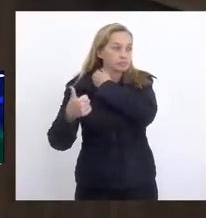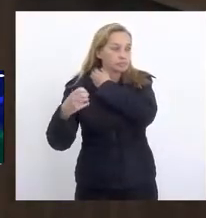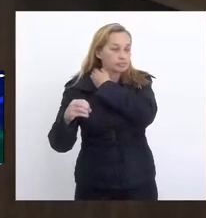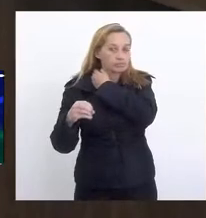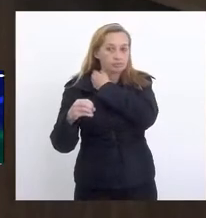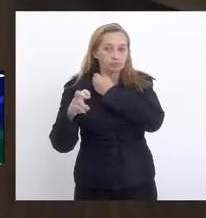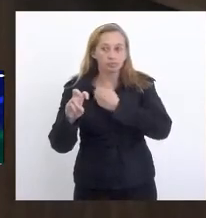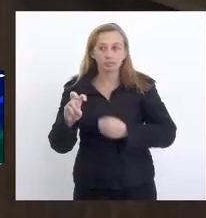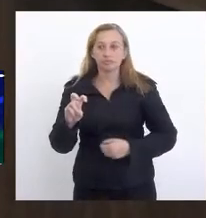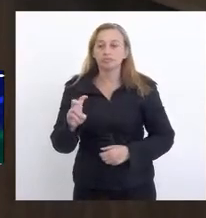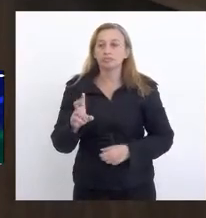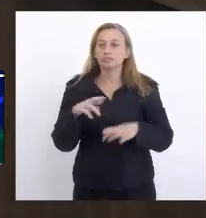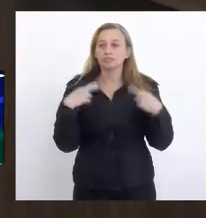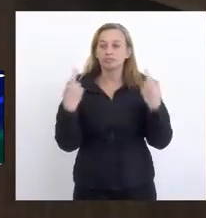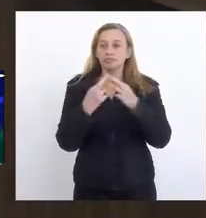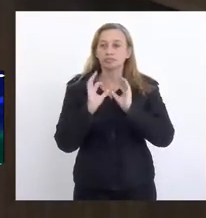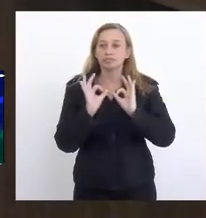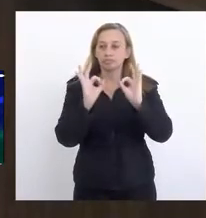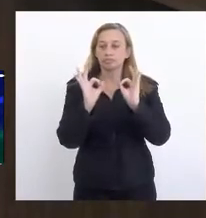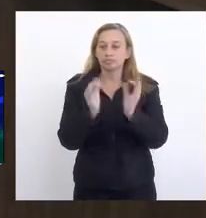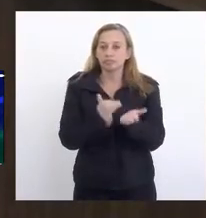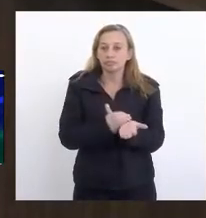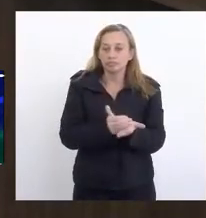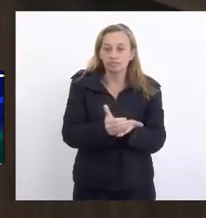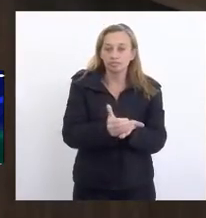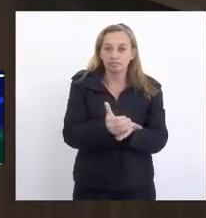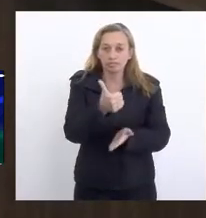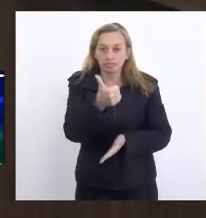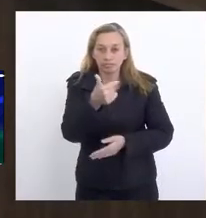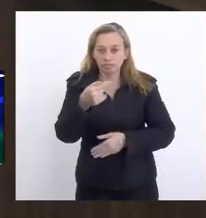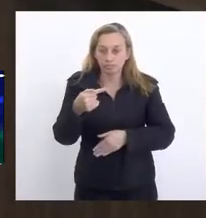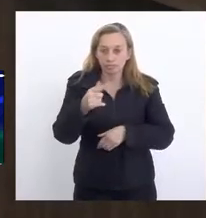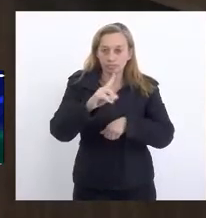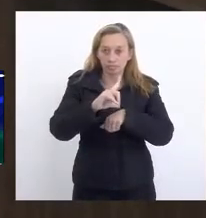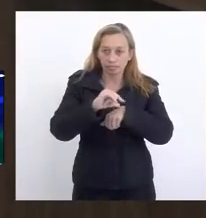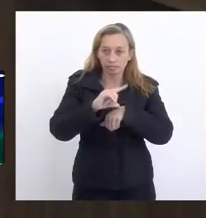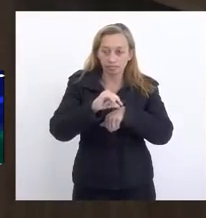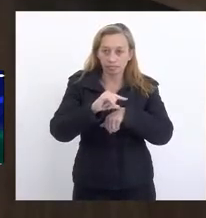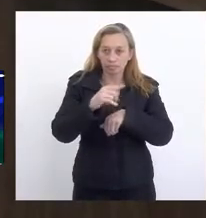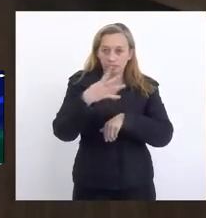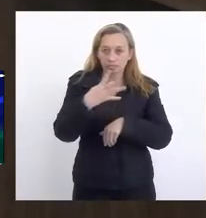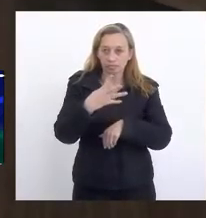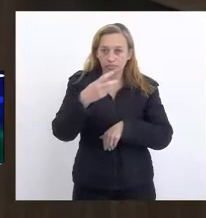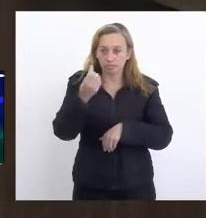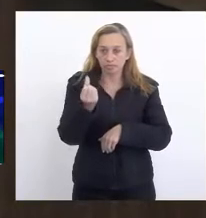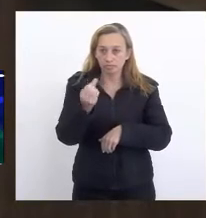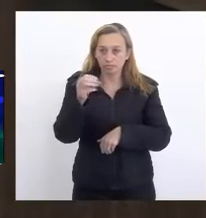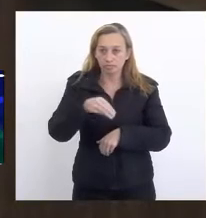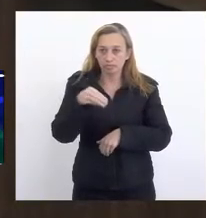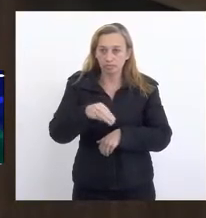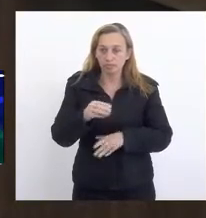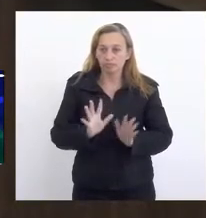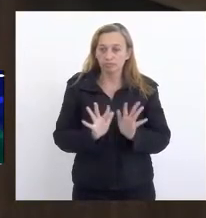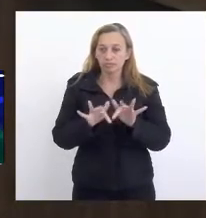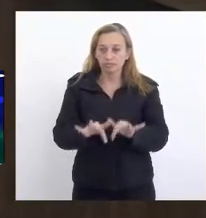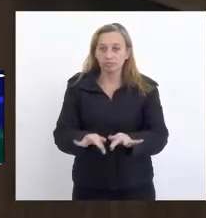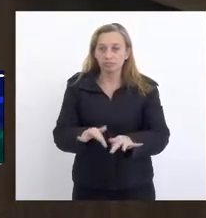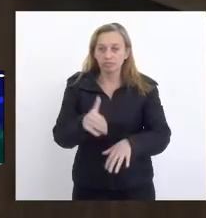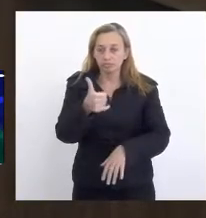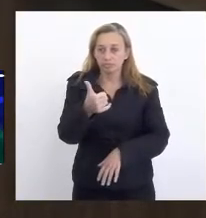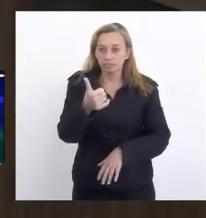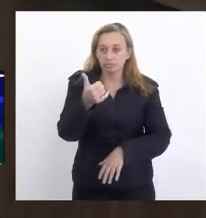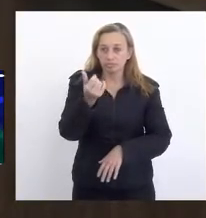215ª sessão extraordinária, que, iniciada às 17 horas e 46 minutos, encerrou-se